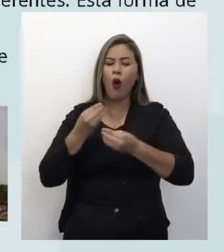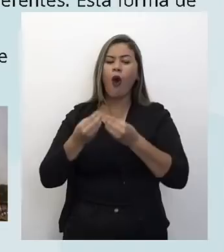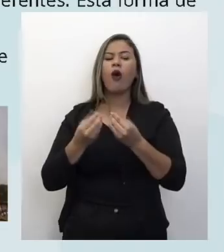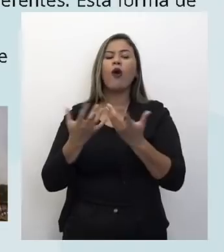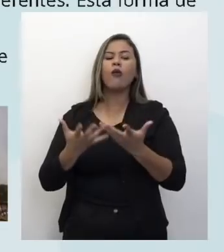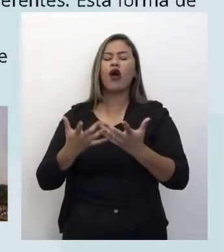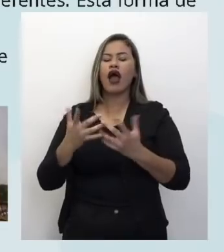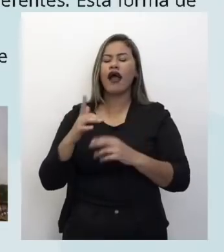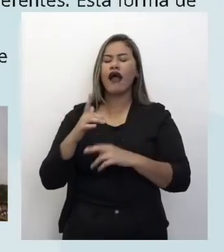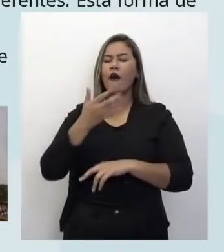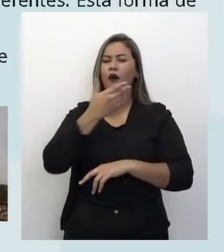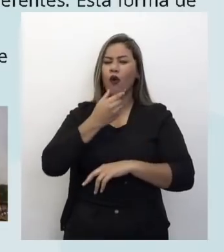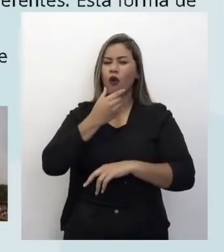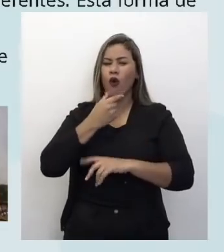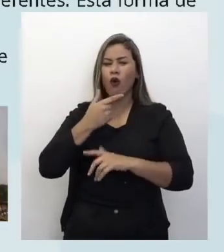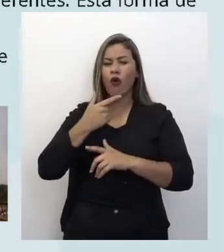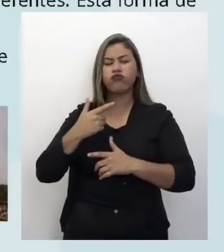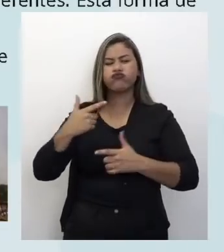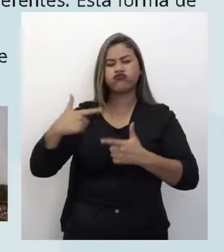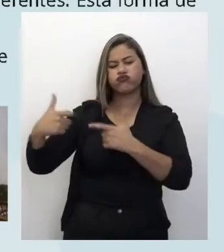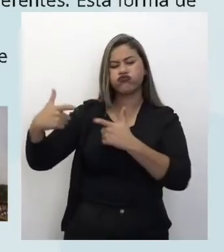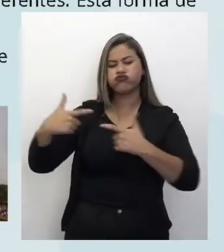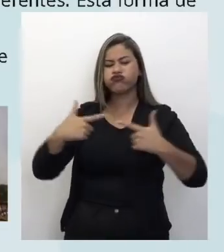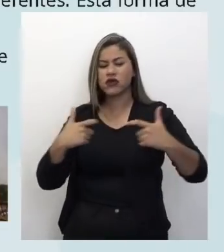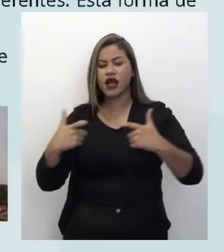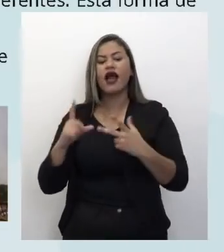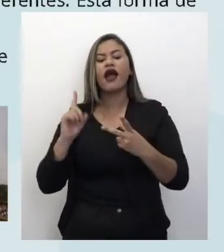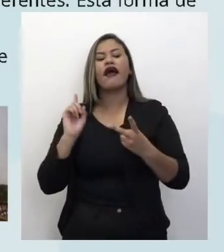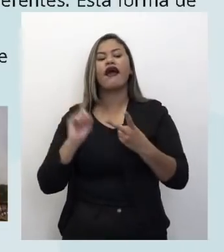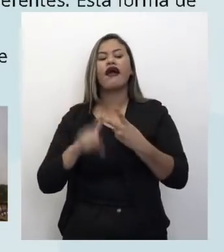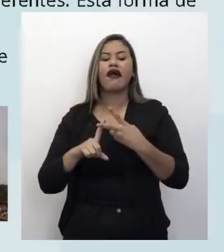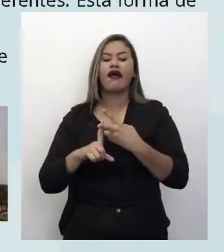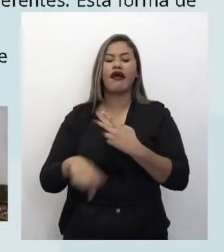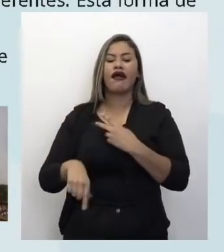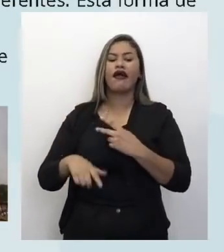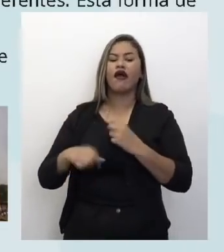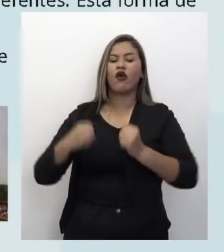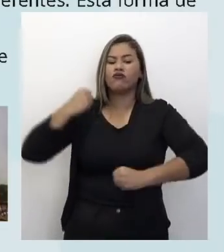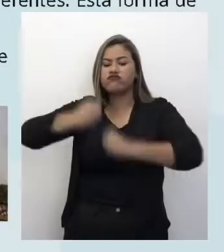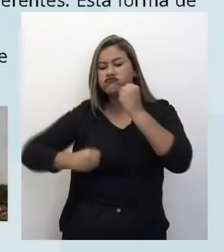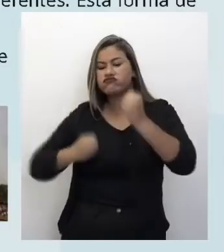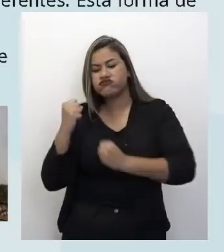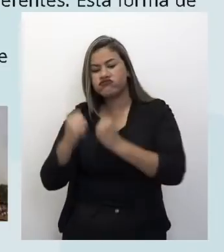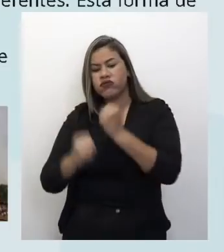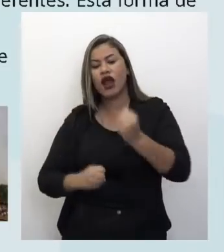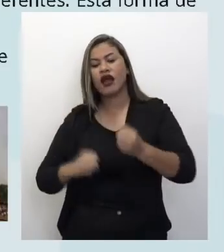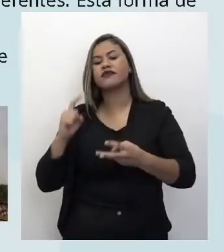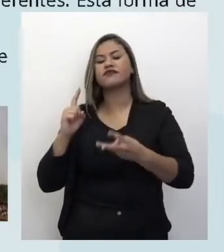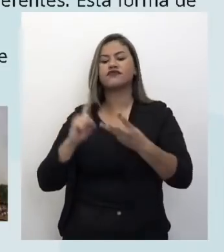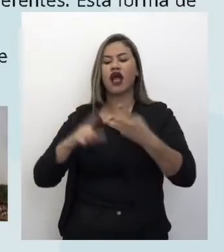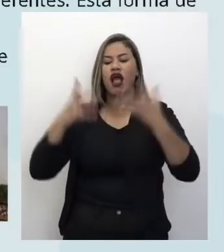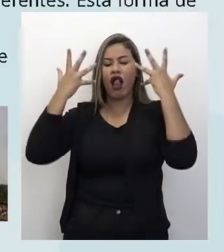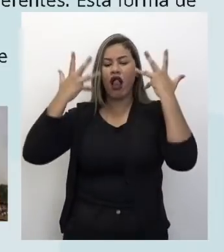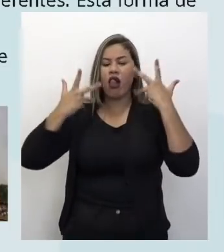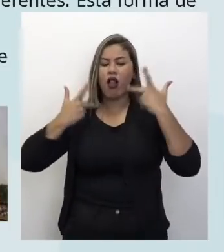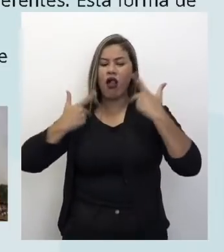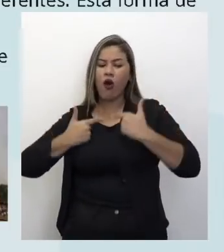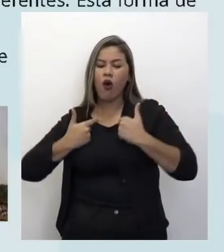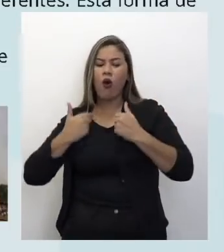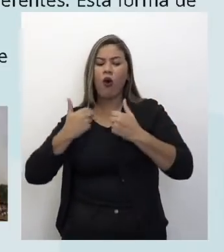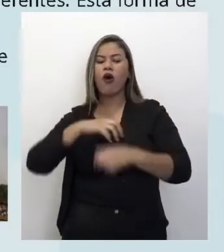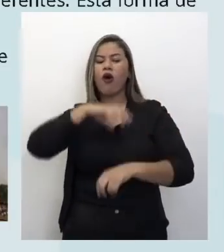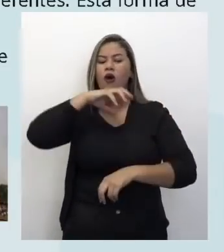carruagens, apresentações com leões, tigres e outros animais exóticos e ferozes, e pessoas exibindo talentos